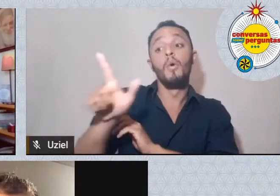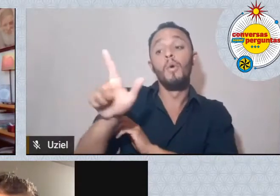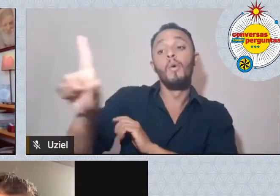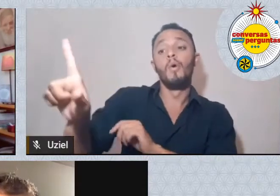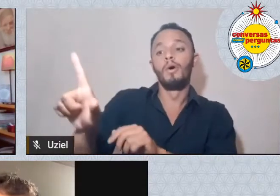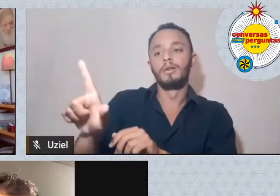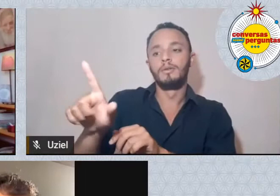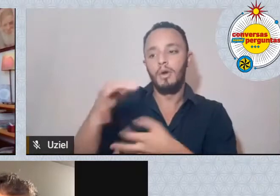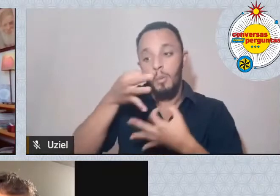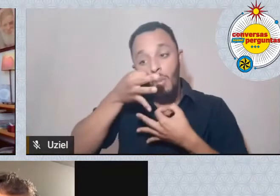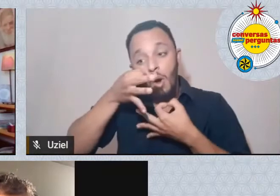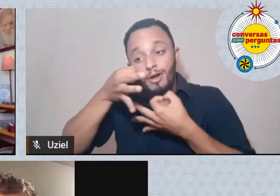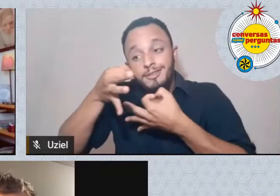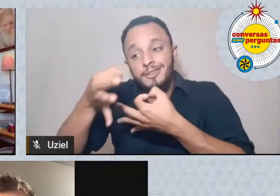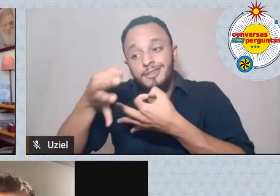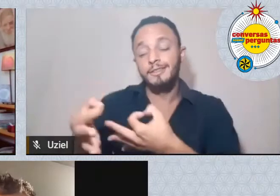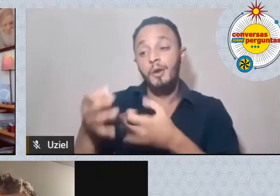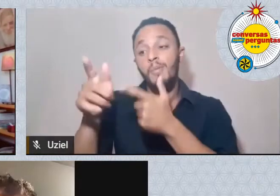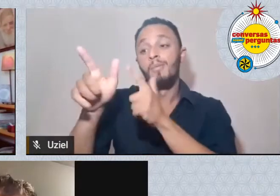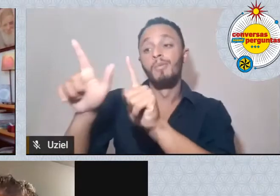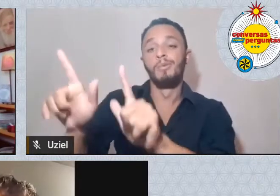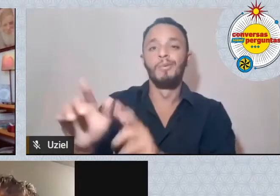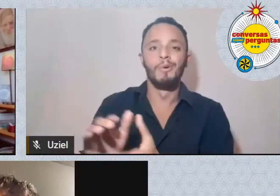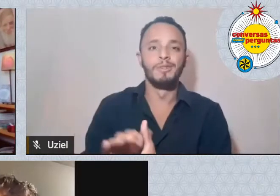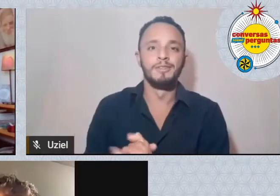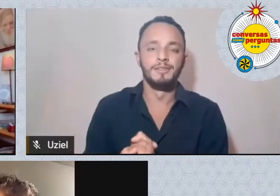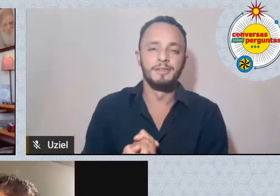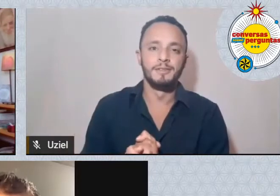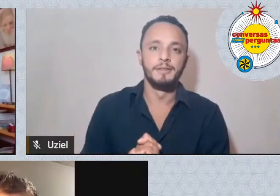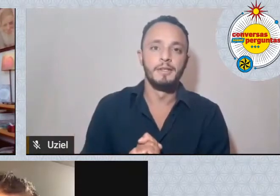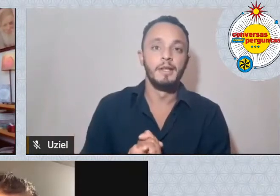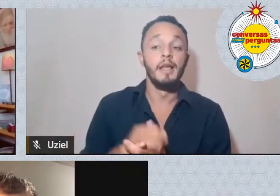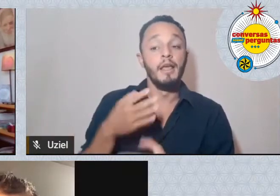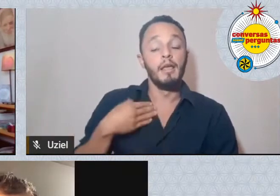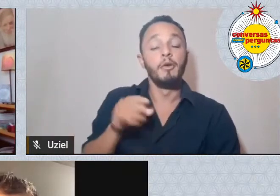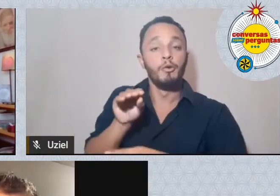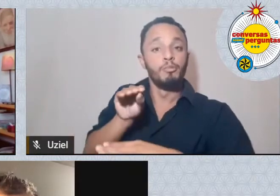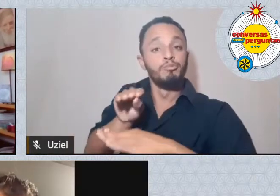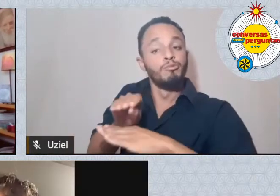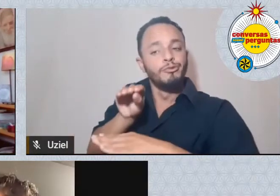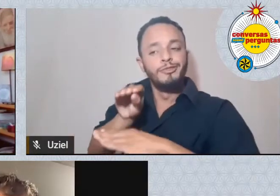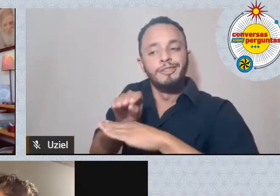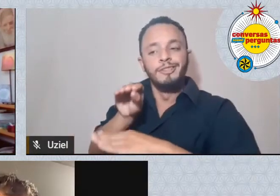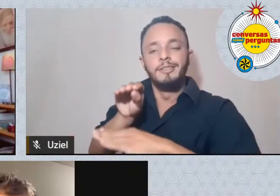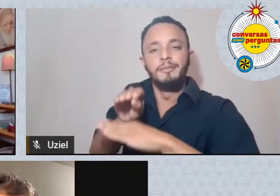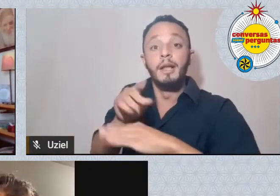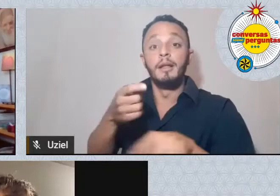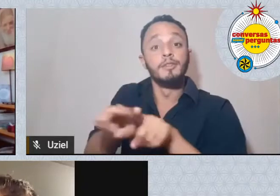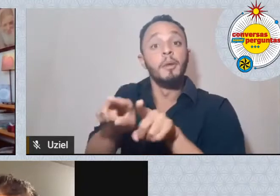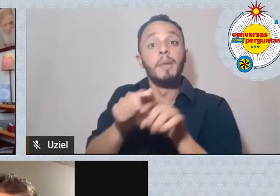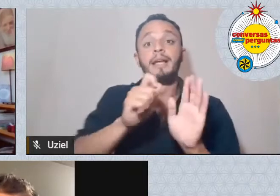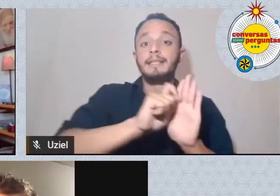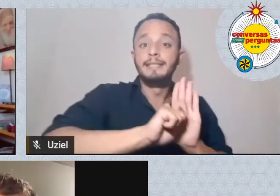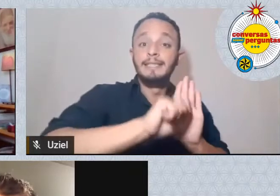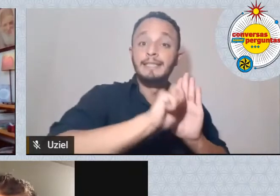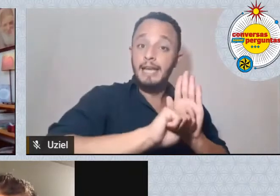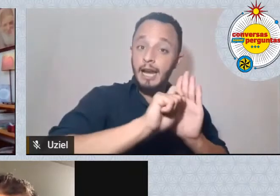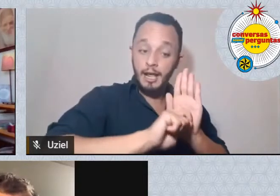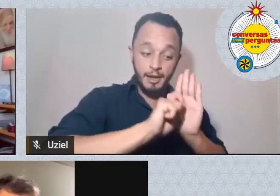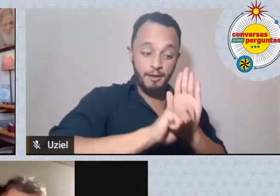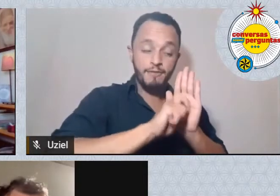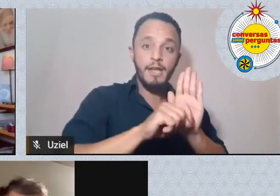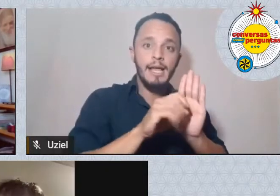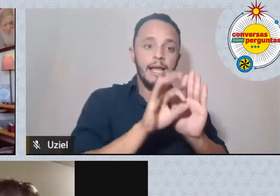orientação, vamos dizer assim, com a qual eu sou muito simpático. Escrevi sobre como a estética da precariedade